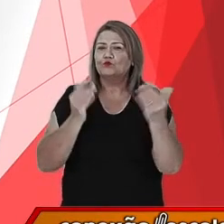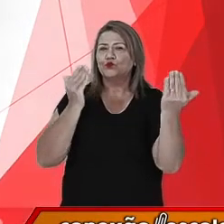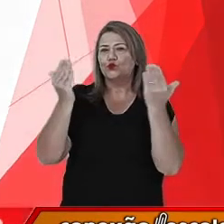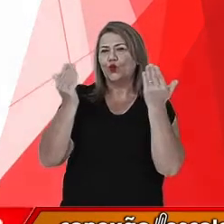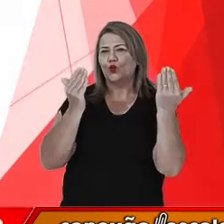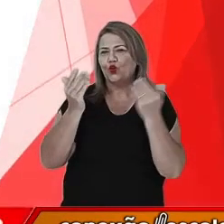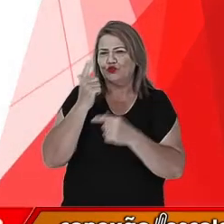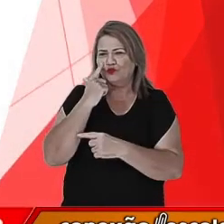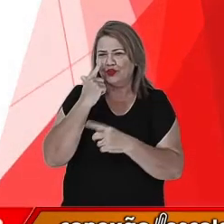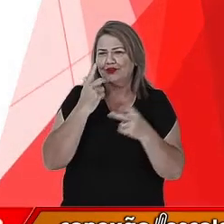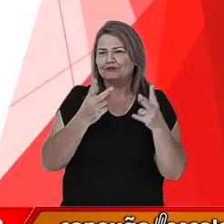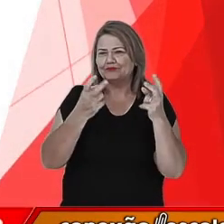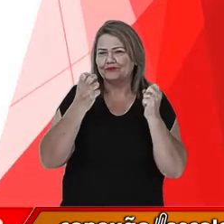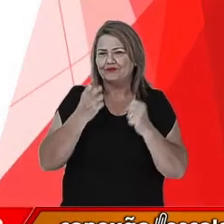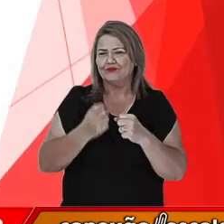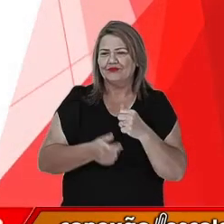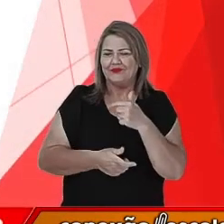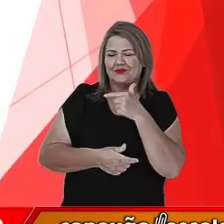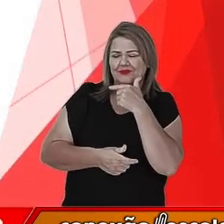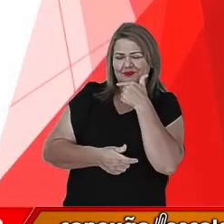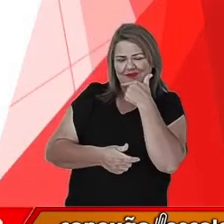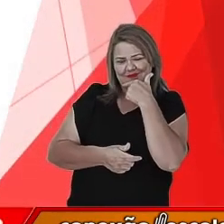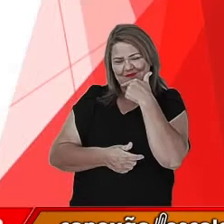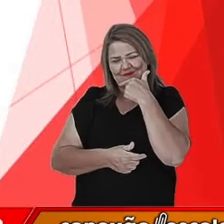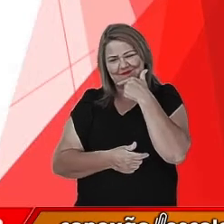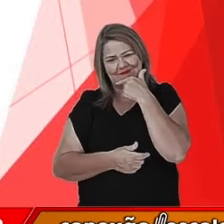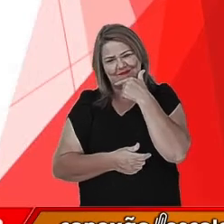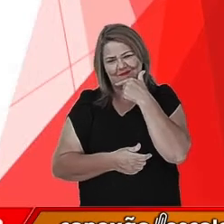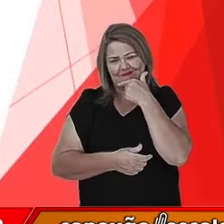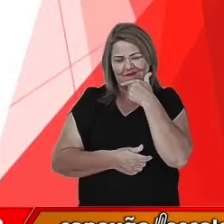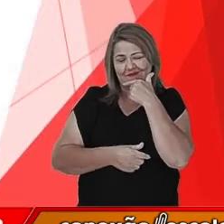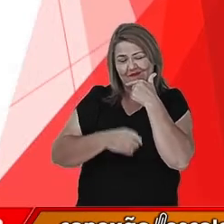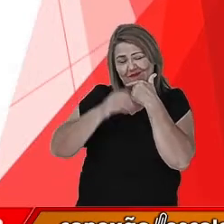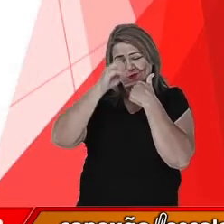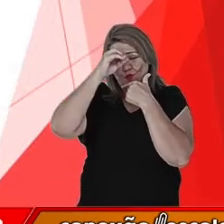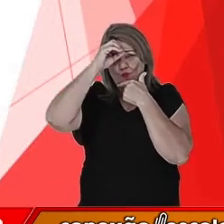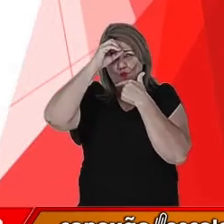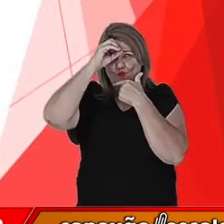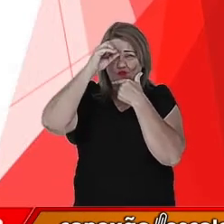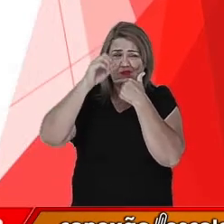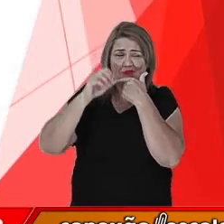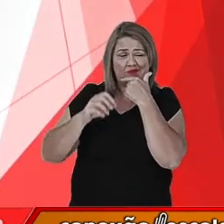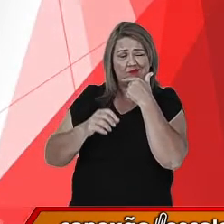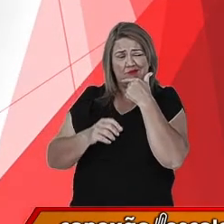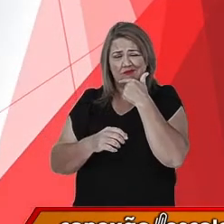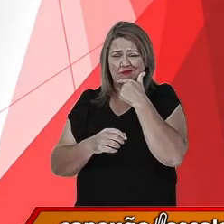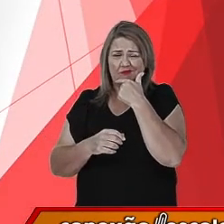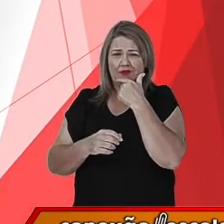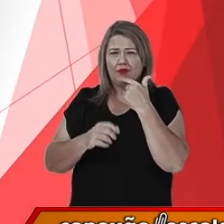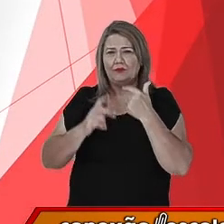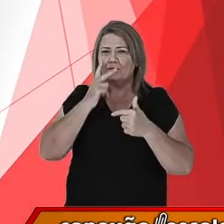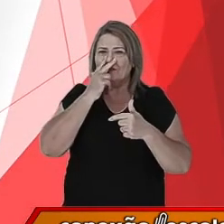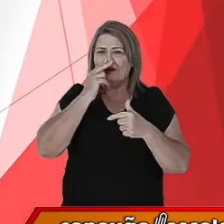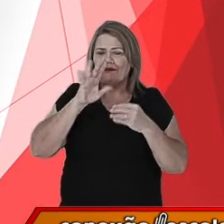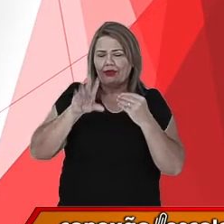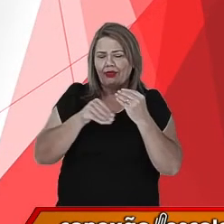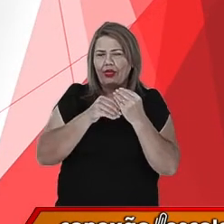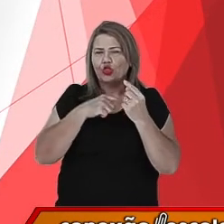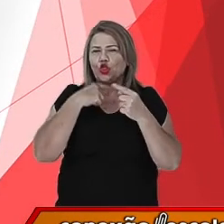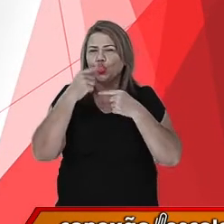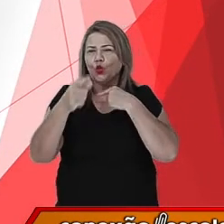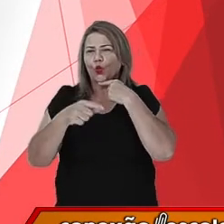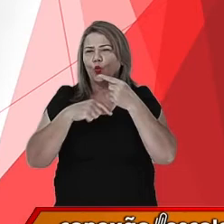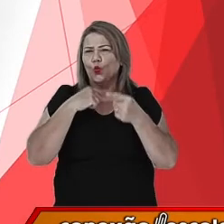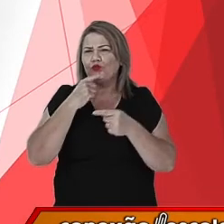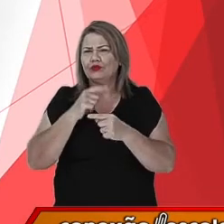psicológica. Vejam, ele sorriu entre malicioso e ingênuo. Nós temos aqui, portanto, já sendo implantado o elemento da dúvida